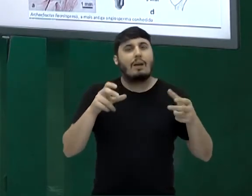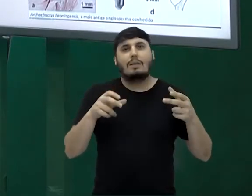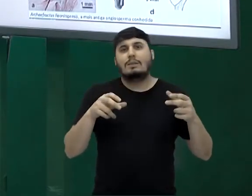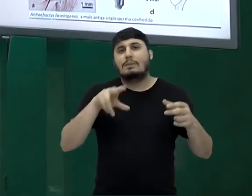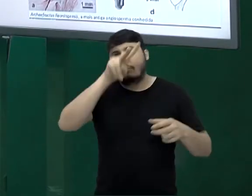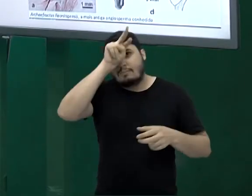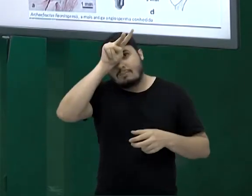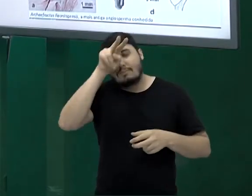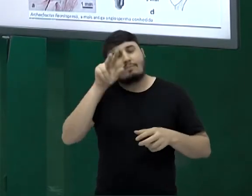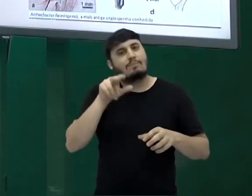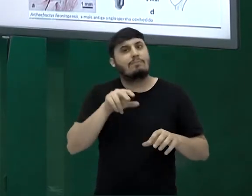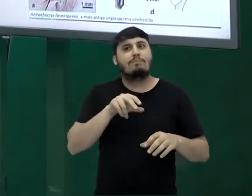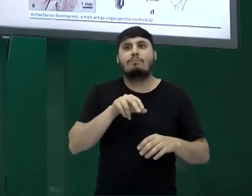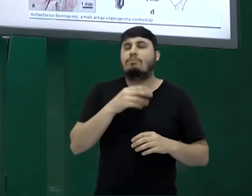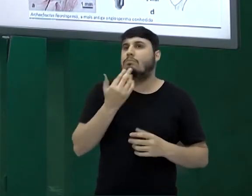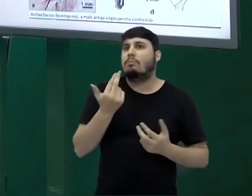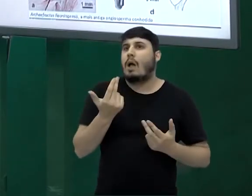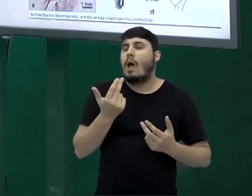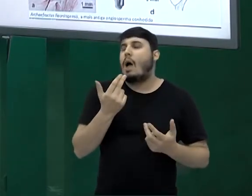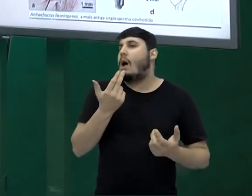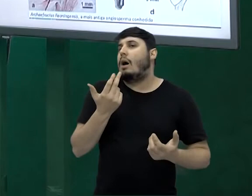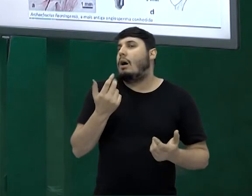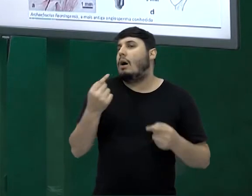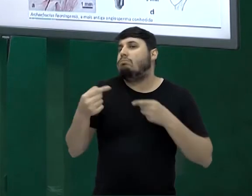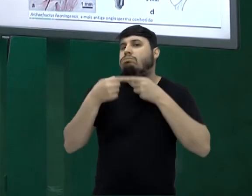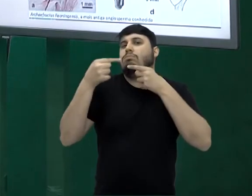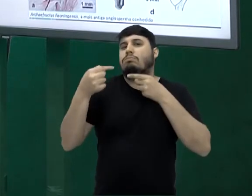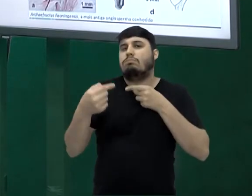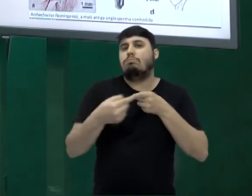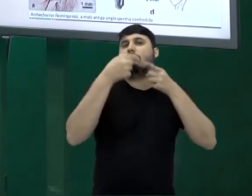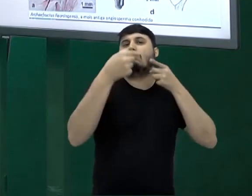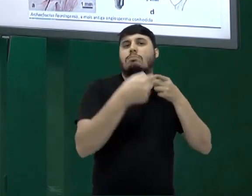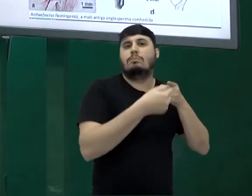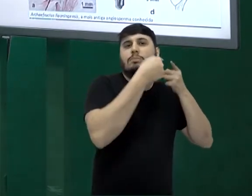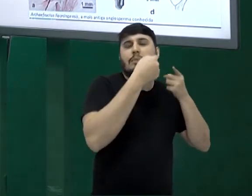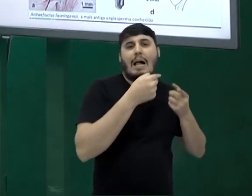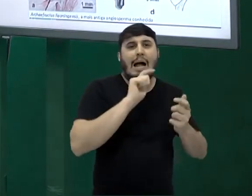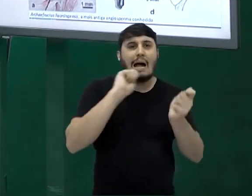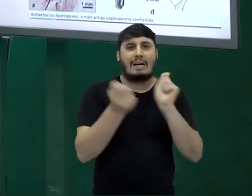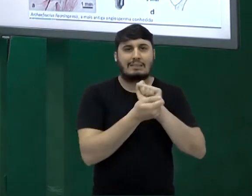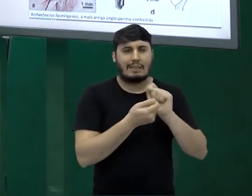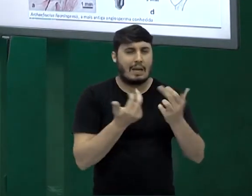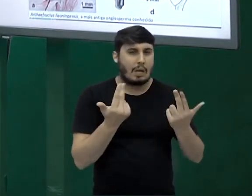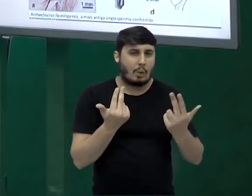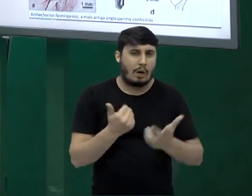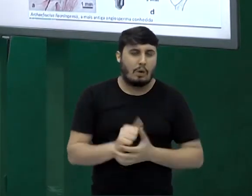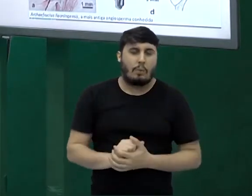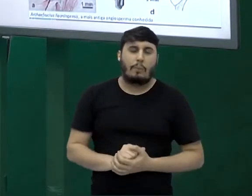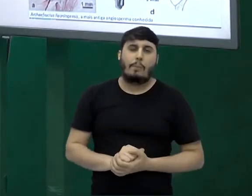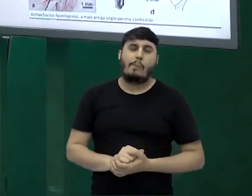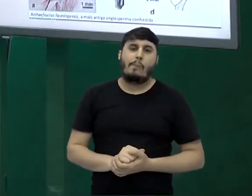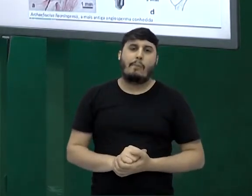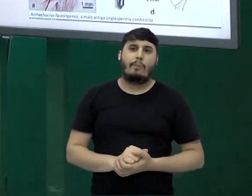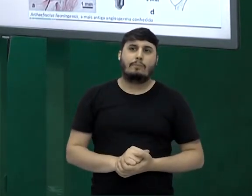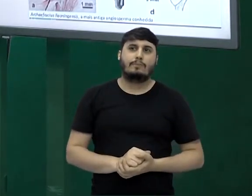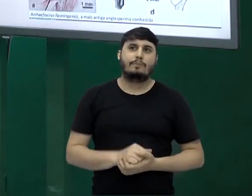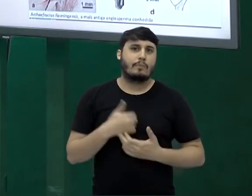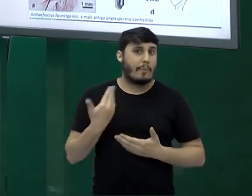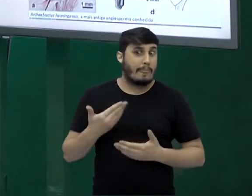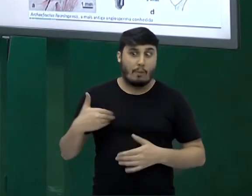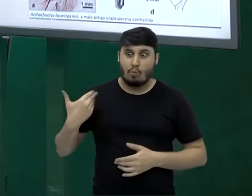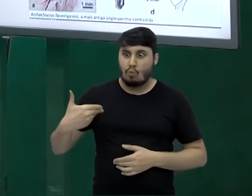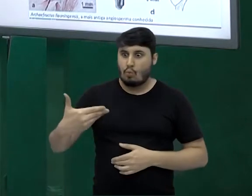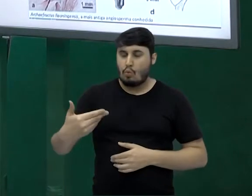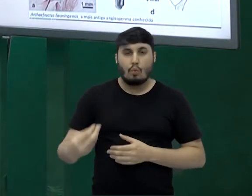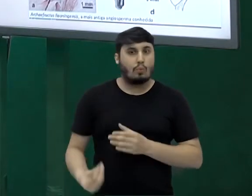um para o outro, sabe? Foram feitos ao mesmo tempo, tá? Então, assim, é uma discussão muito louca, assim.